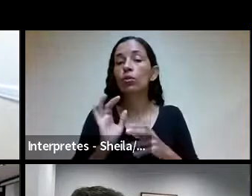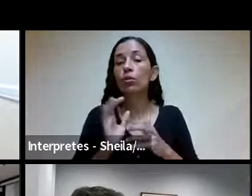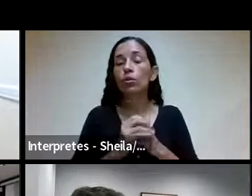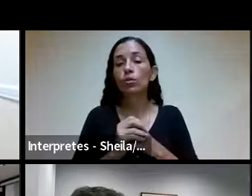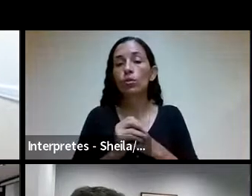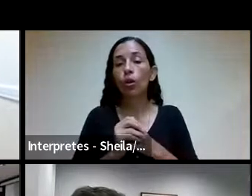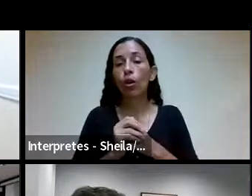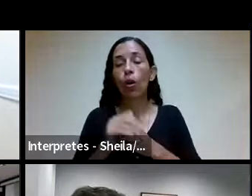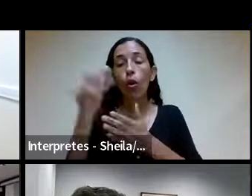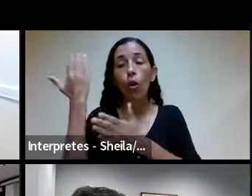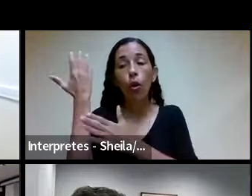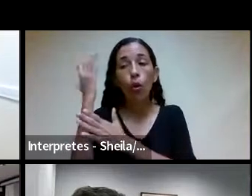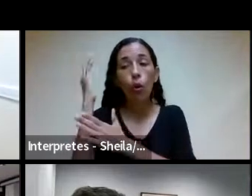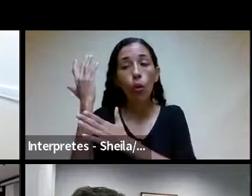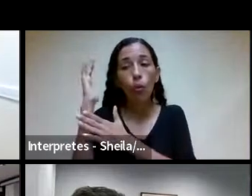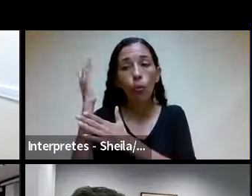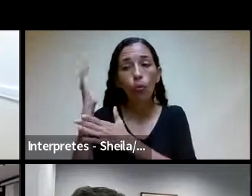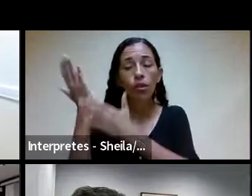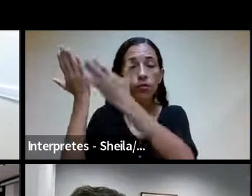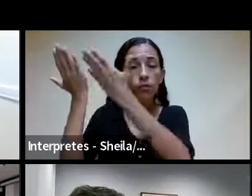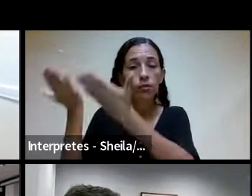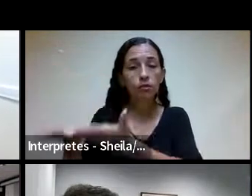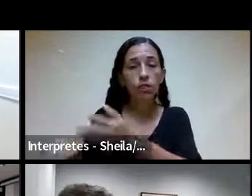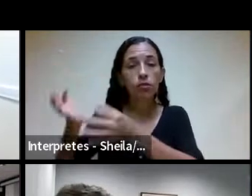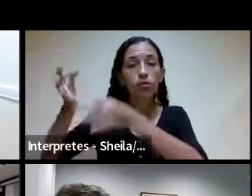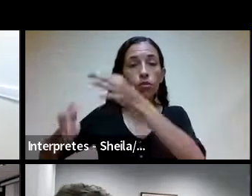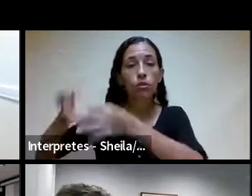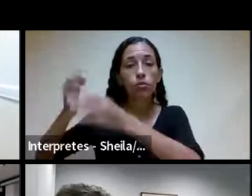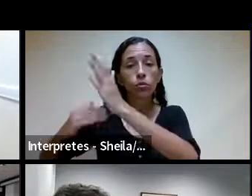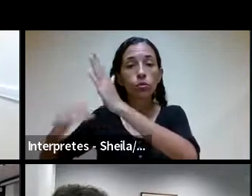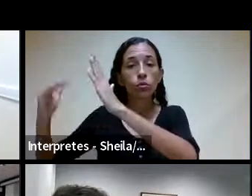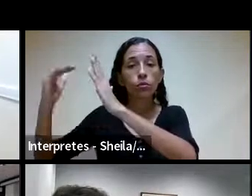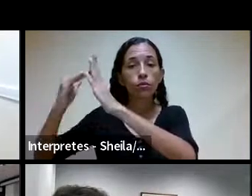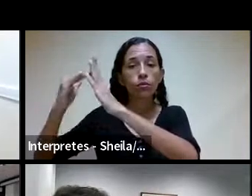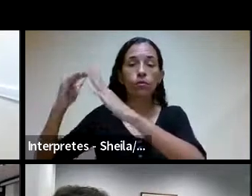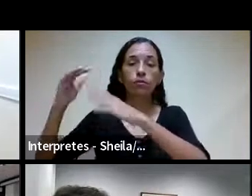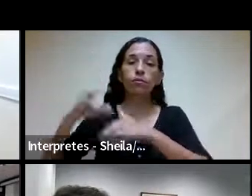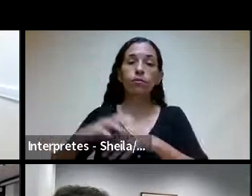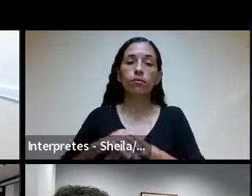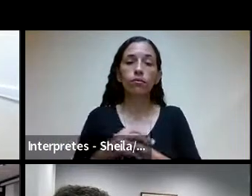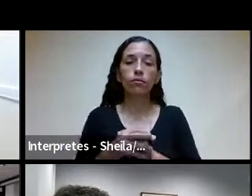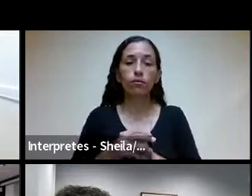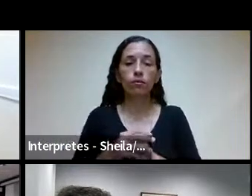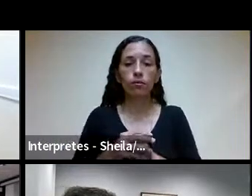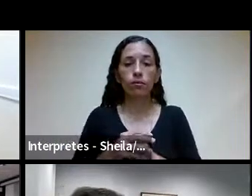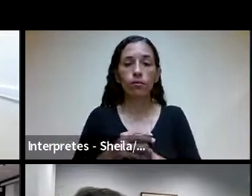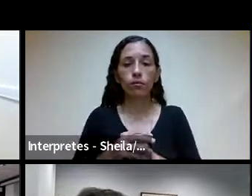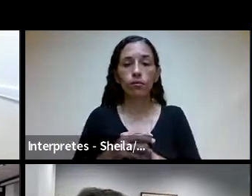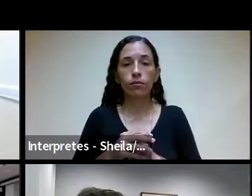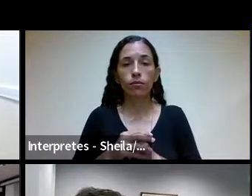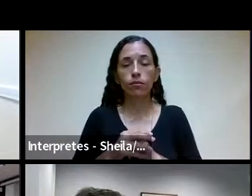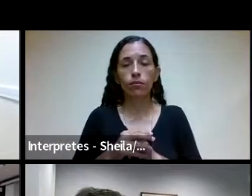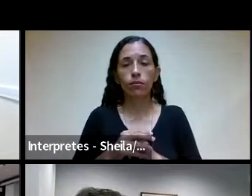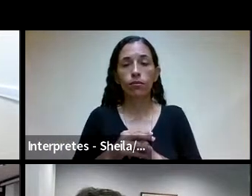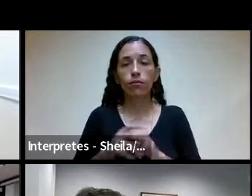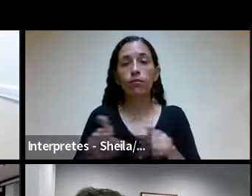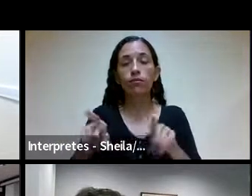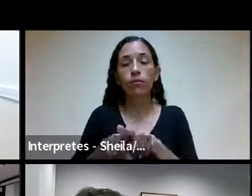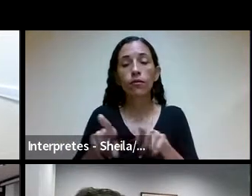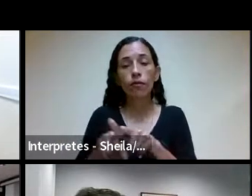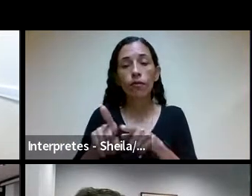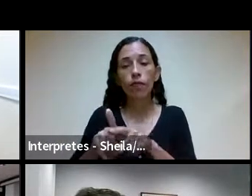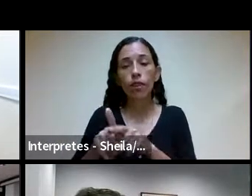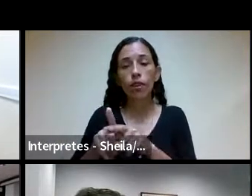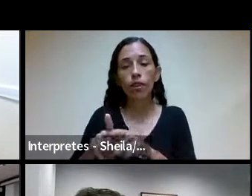endossar o voto de Vossa Excelência, proposto Vossa Excelência, antecipando as homenagens ao desembargador Glauber, e também fazer uma saudação especial ao